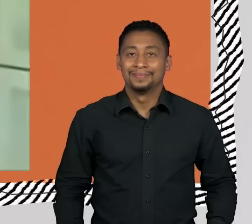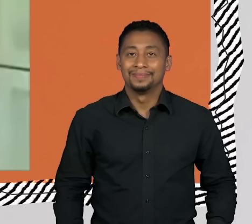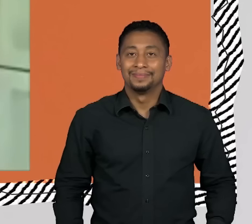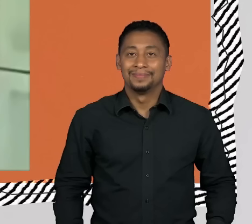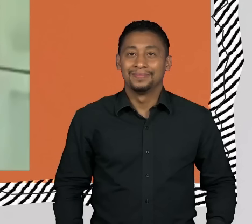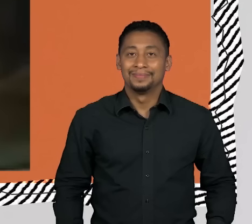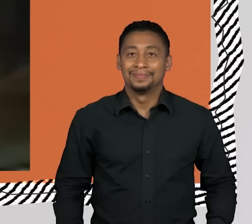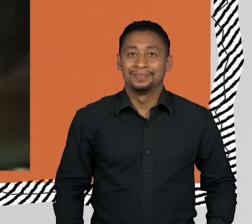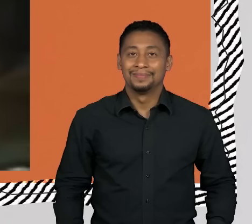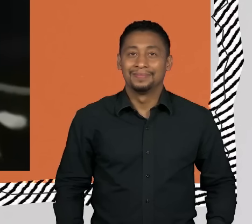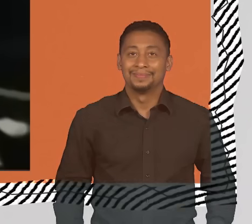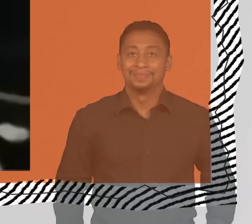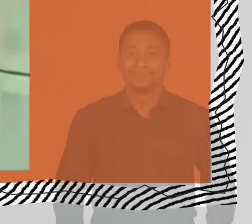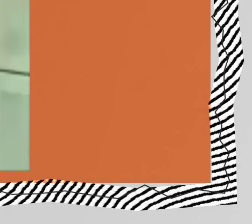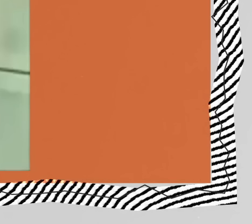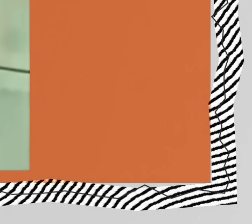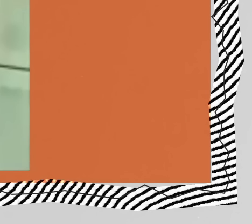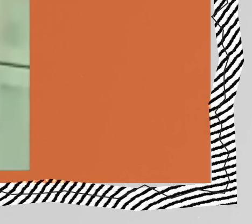Eu sou linda,